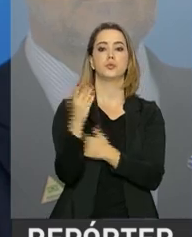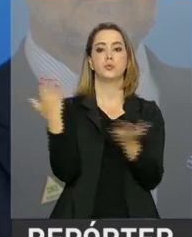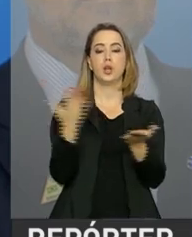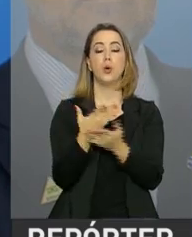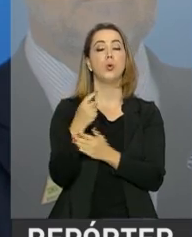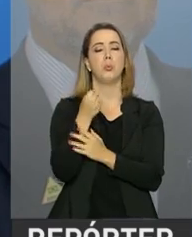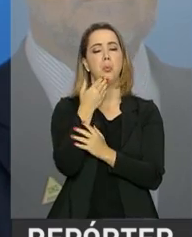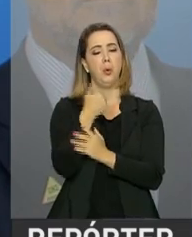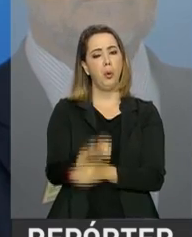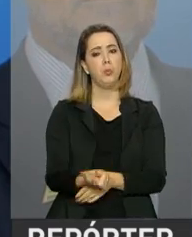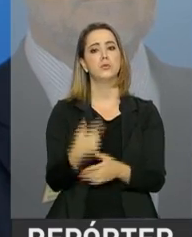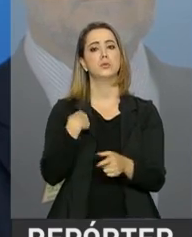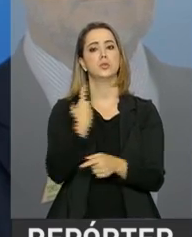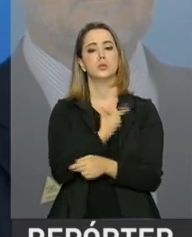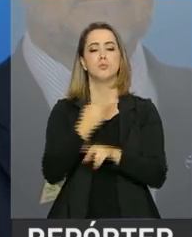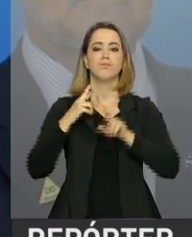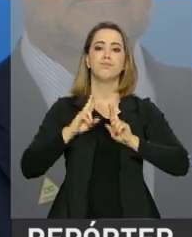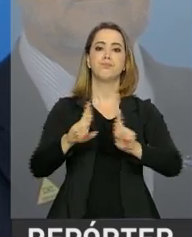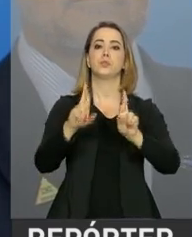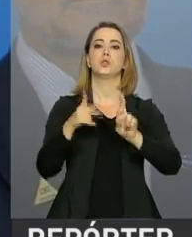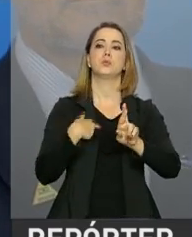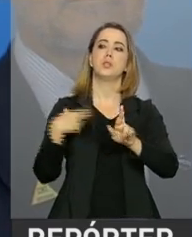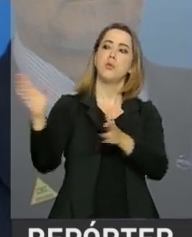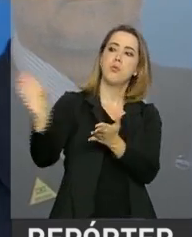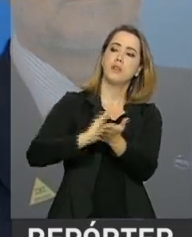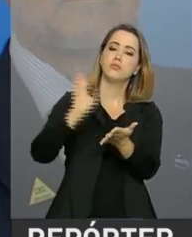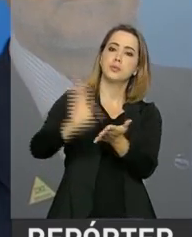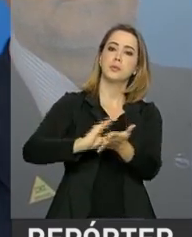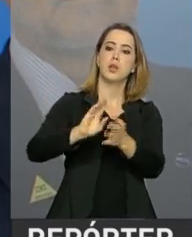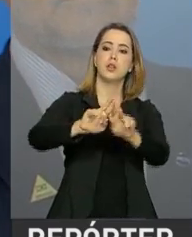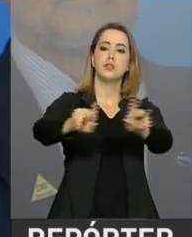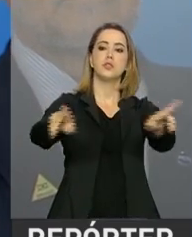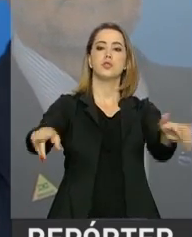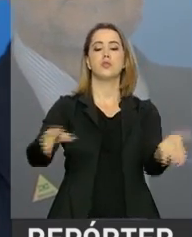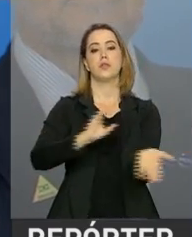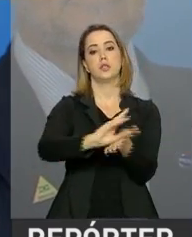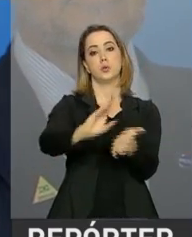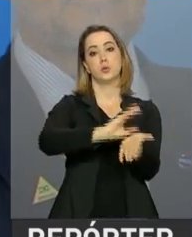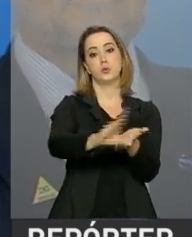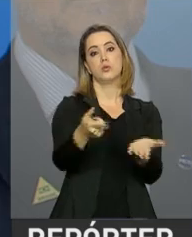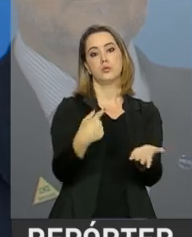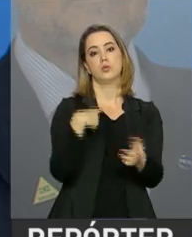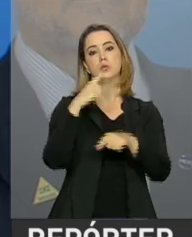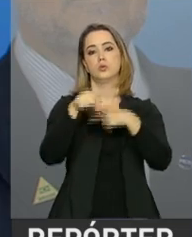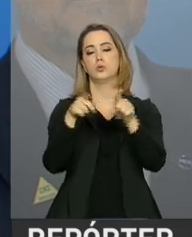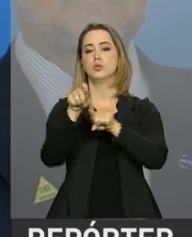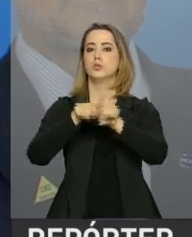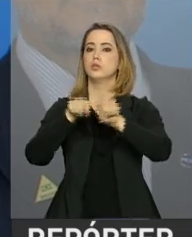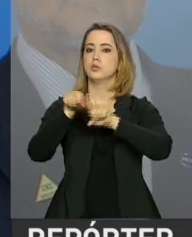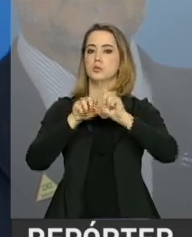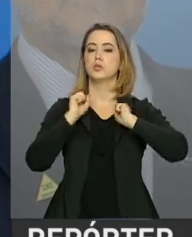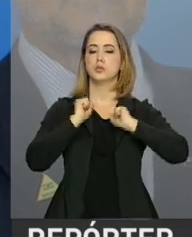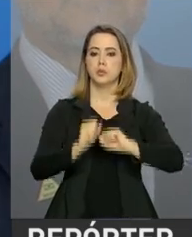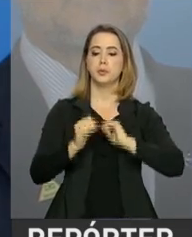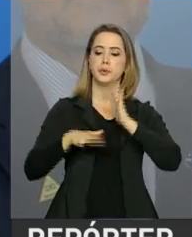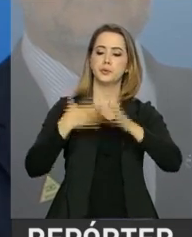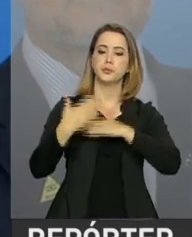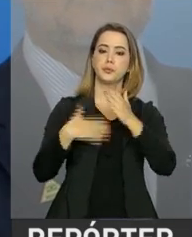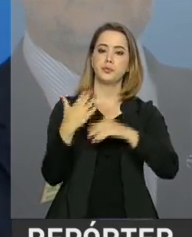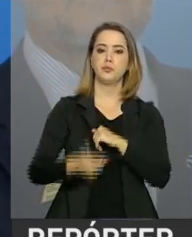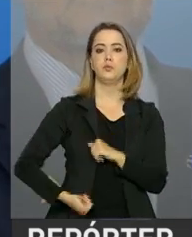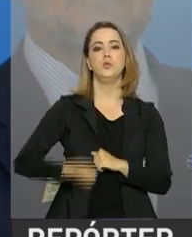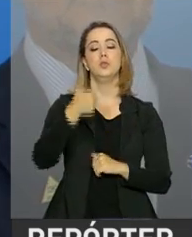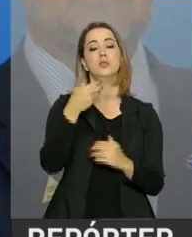positivo Esperamos que possam vir mais recursos ao longo das próximas semanas ou dos próximos meses que nos permitam avançar mais